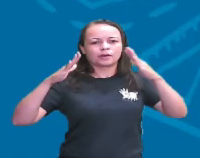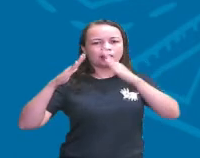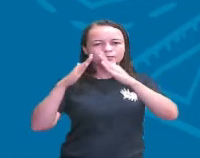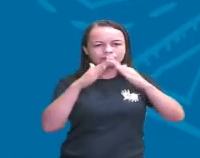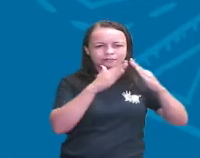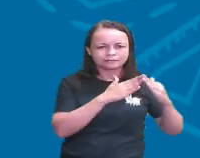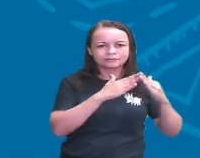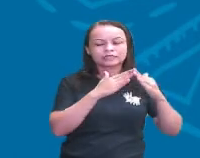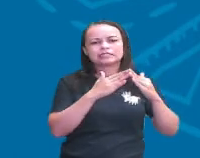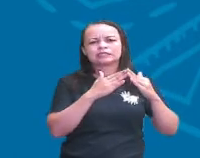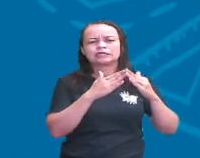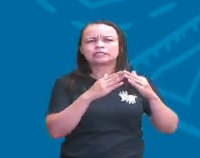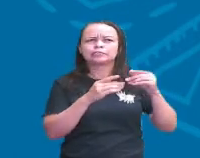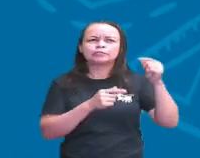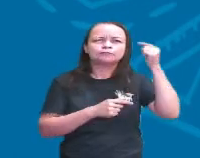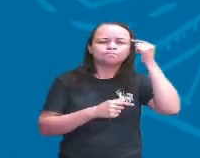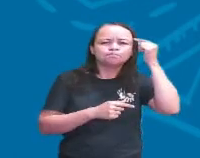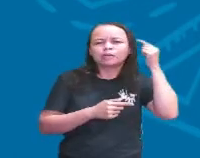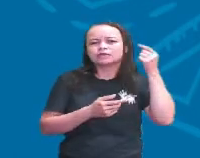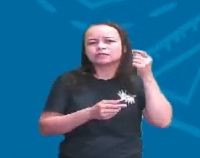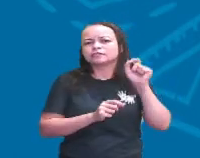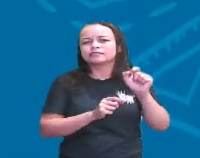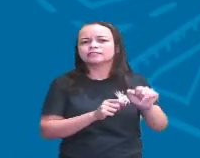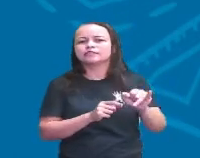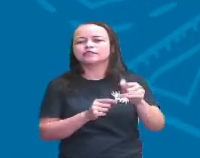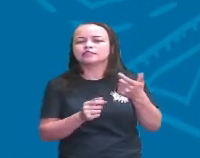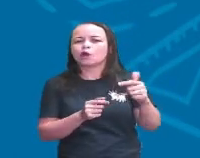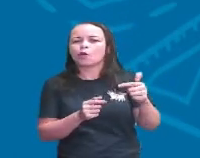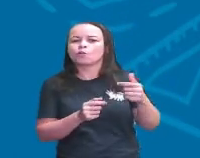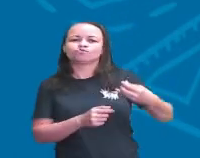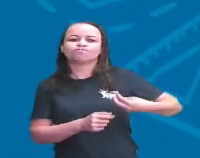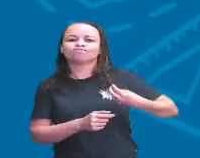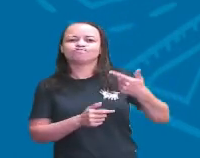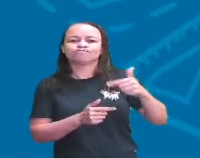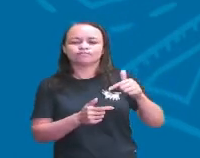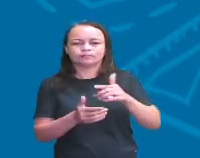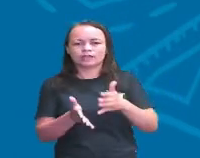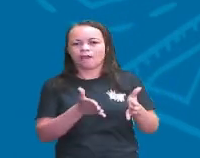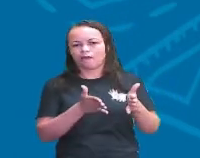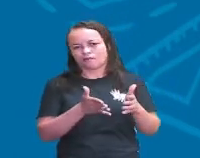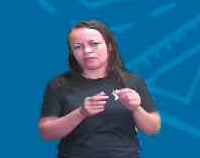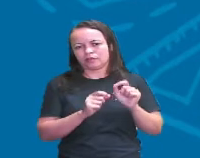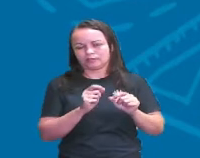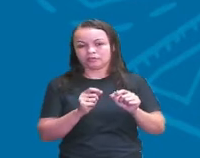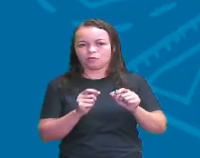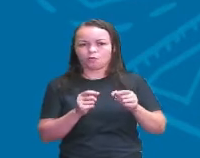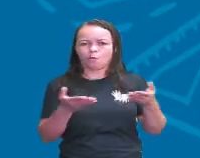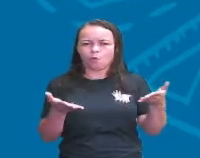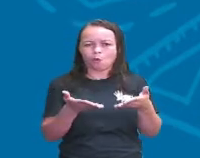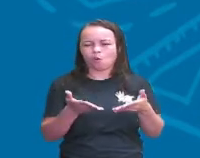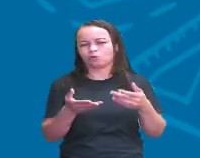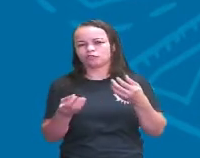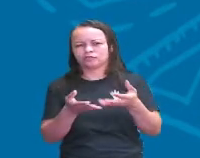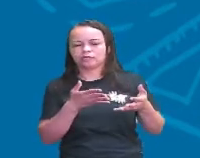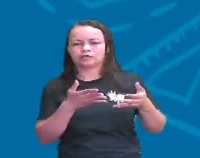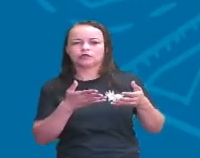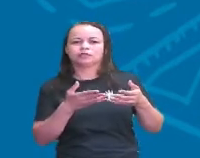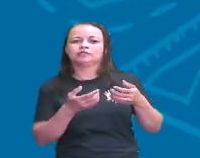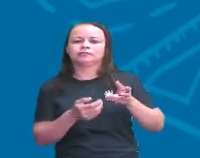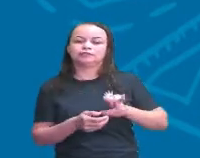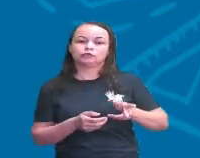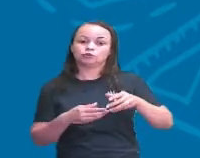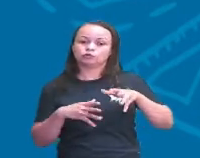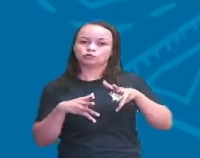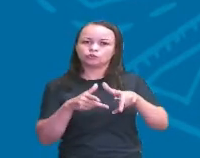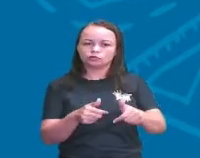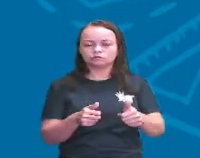isso não tivesse existido, como ia ser a vida hoje. E isso está em tudo que a gente utiliza, tá? Desde o transporte que utilizamos,